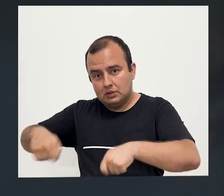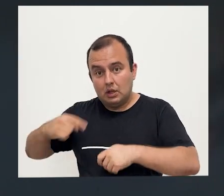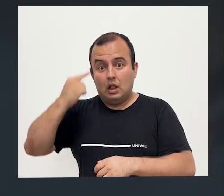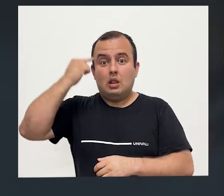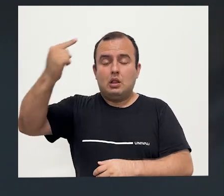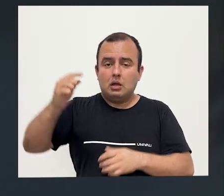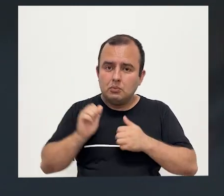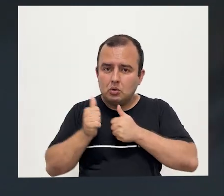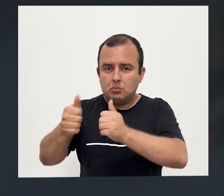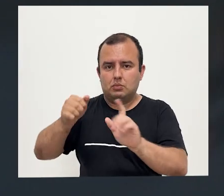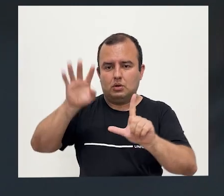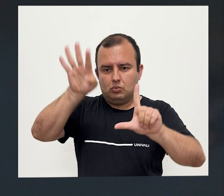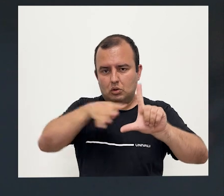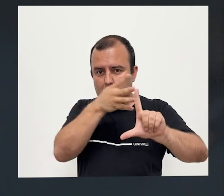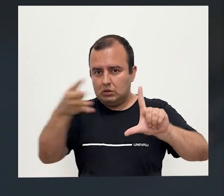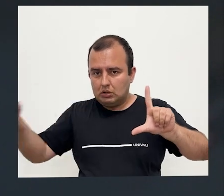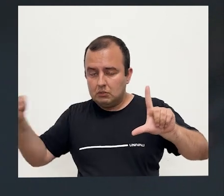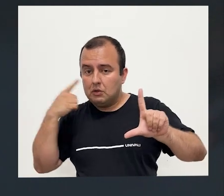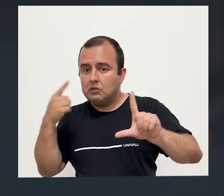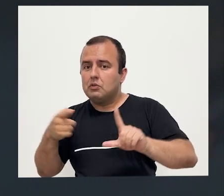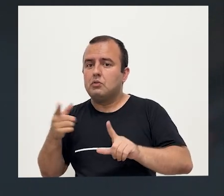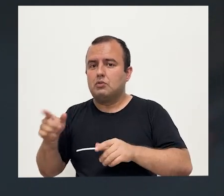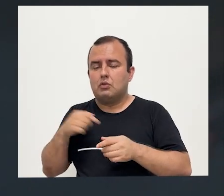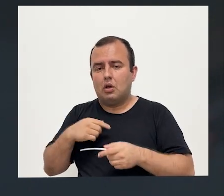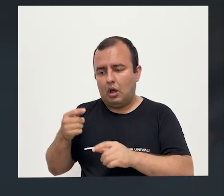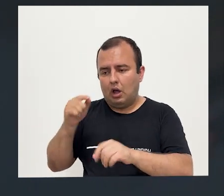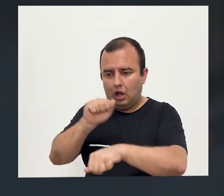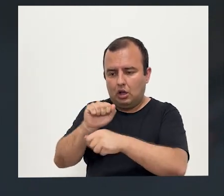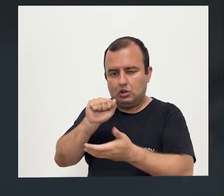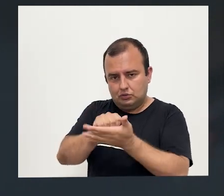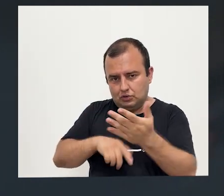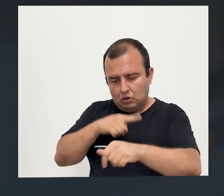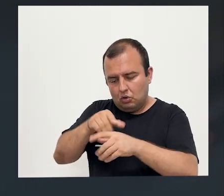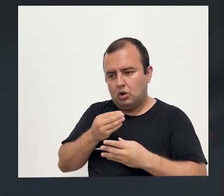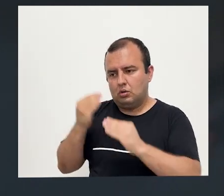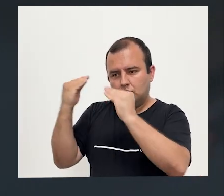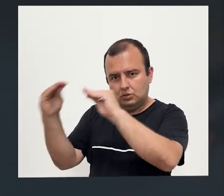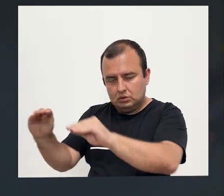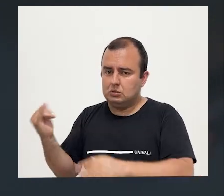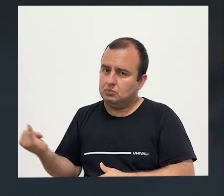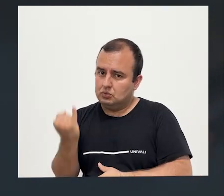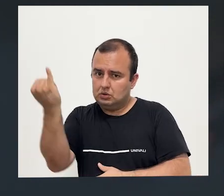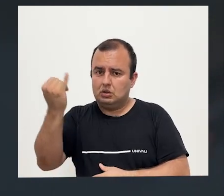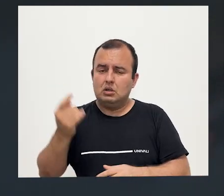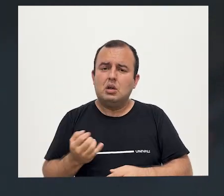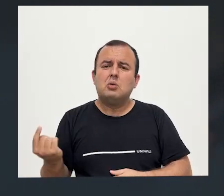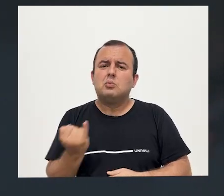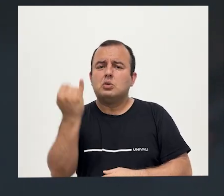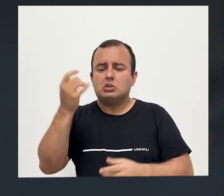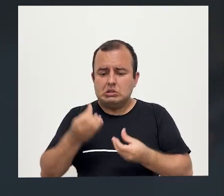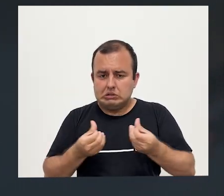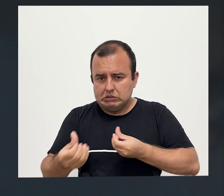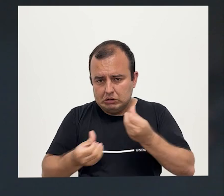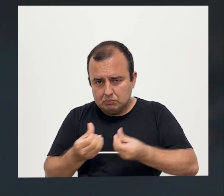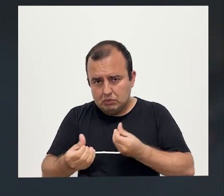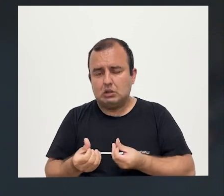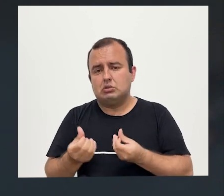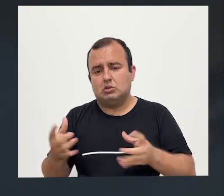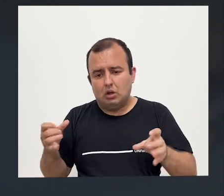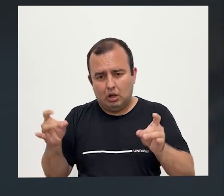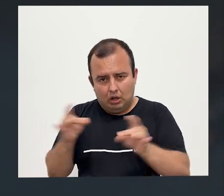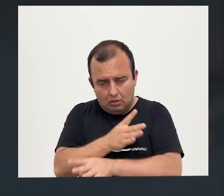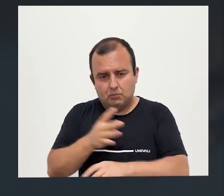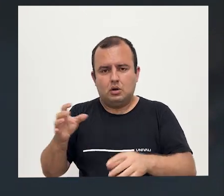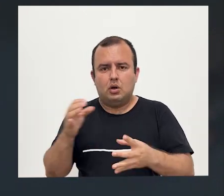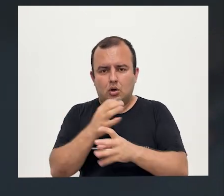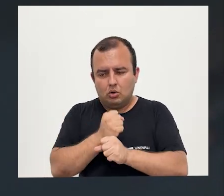E lembre-se, acompanhe no calendário acadêmico para os prazos de envio das suas horas complementares. O ideal é fazer a validação a cada semestre, assim